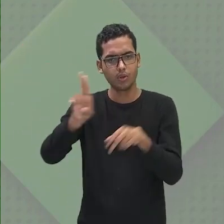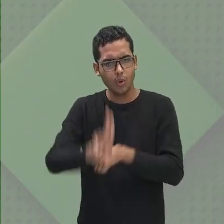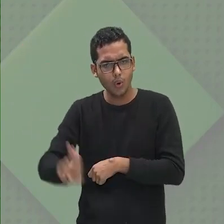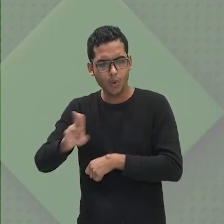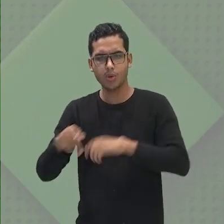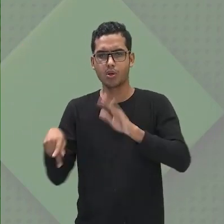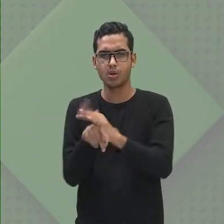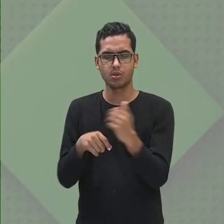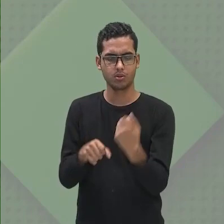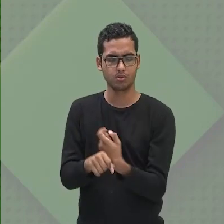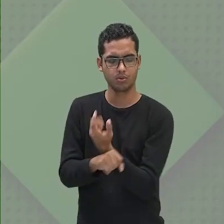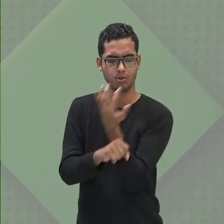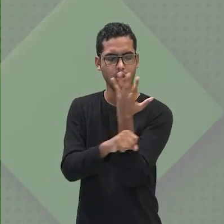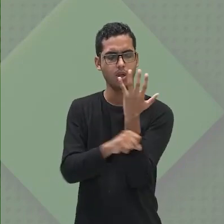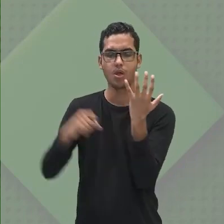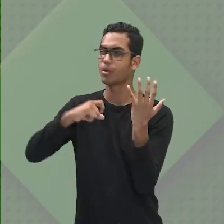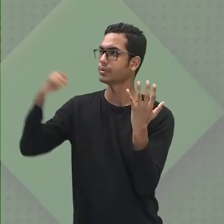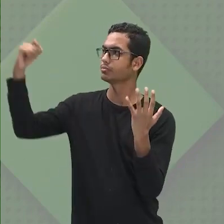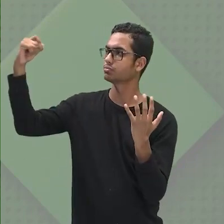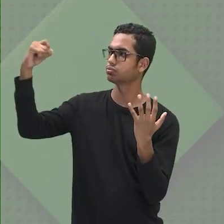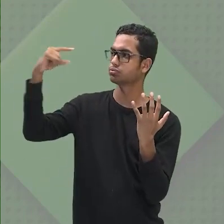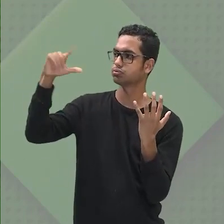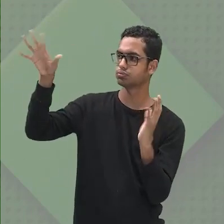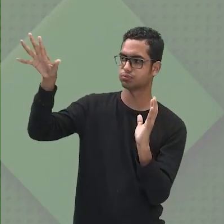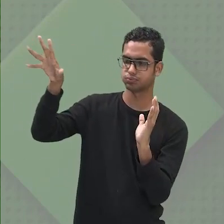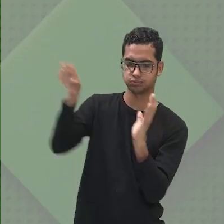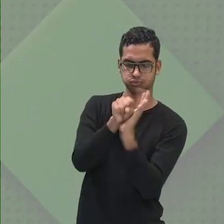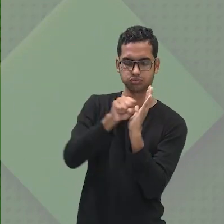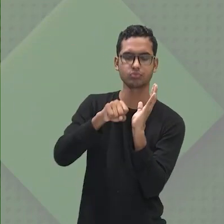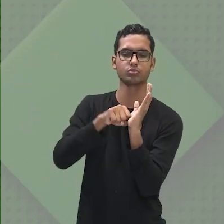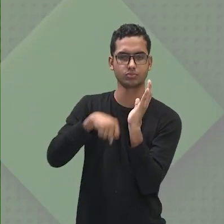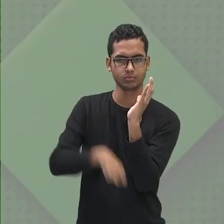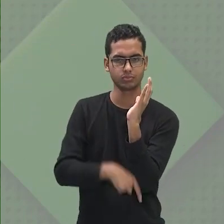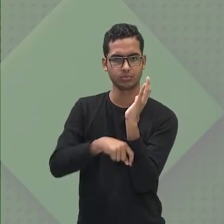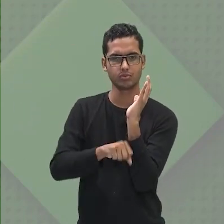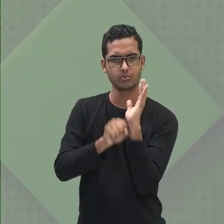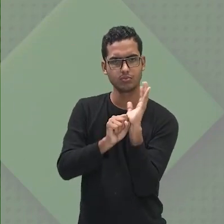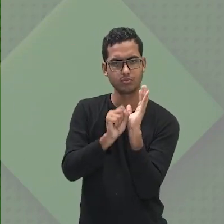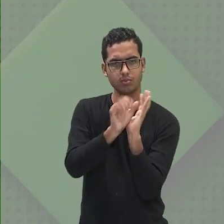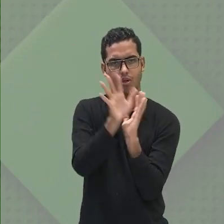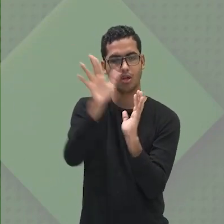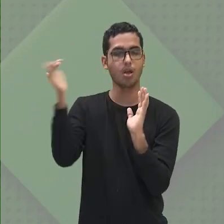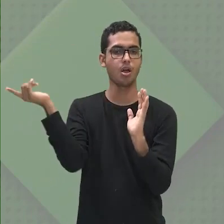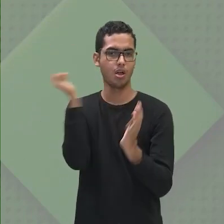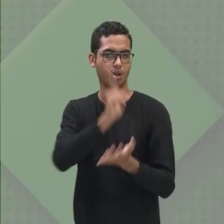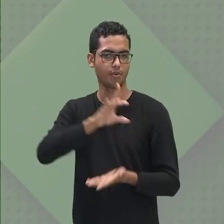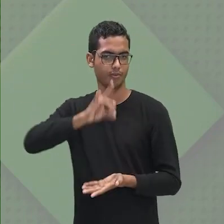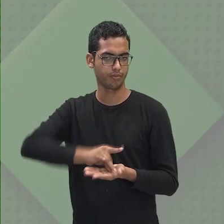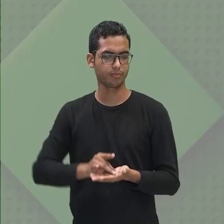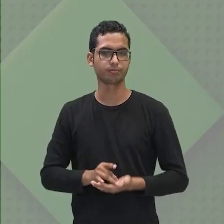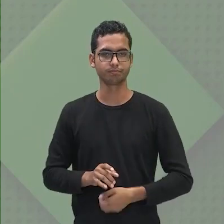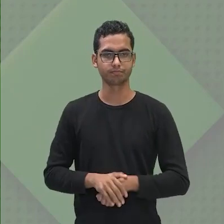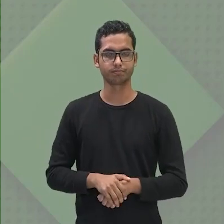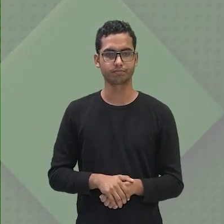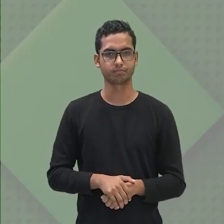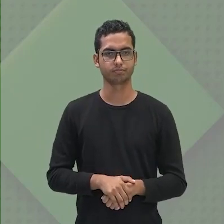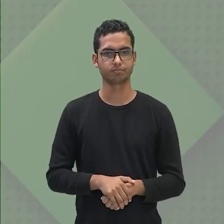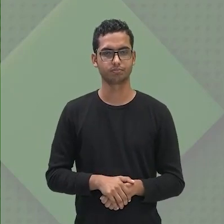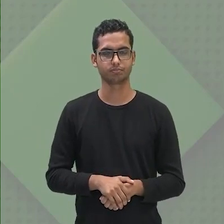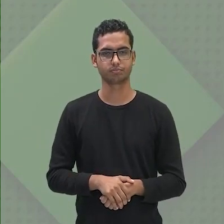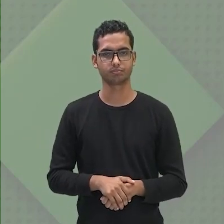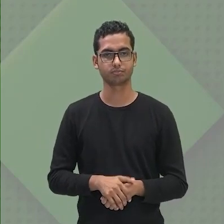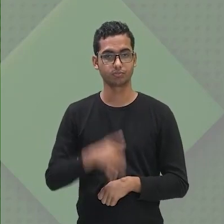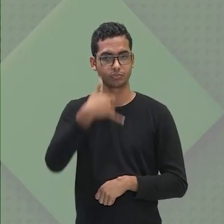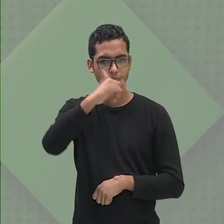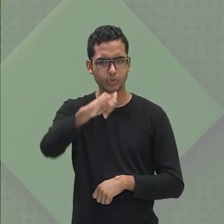a partir da luz solar ela consegue produzir o seu alimento, certo? Então a energia luminosa, aí, como a gente pôde observar, como